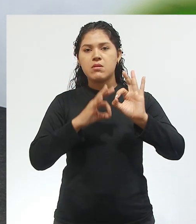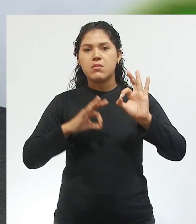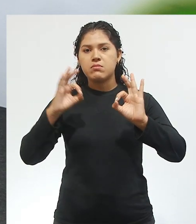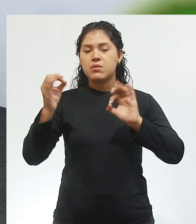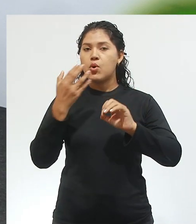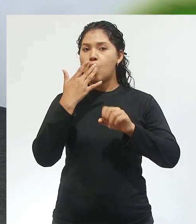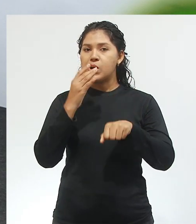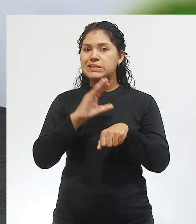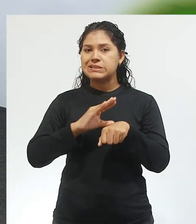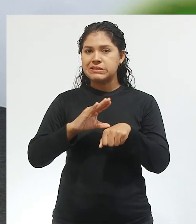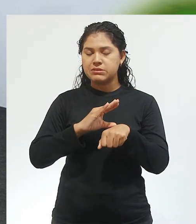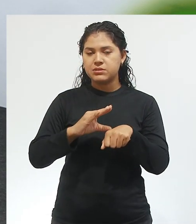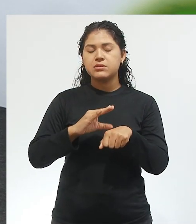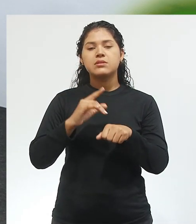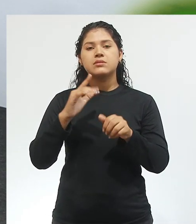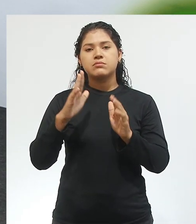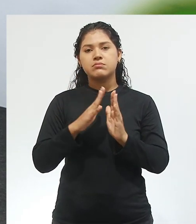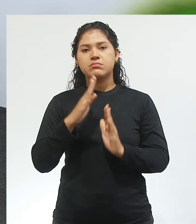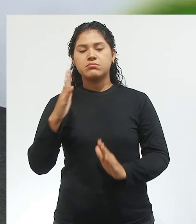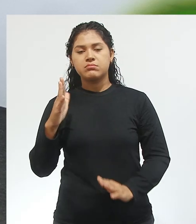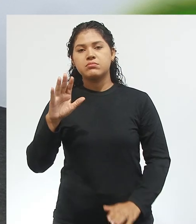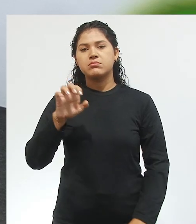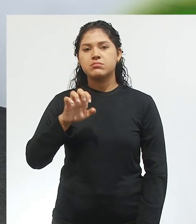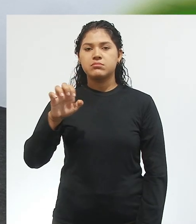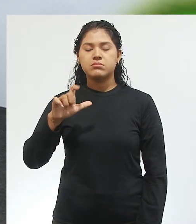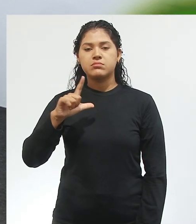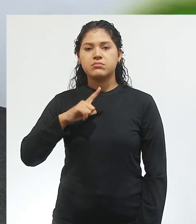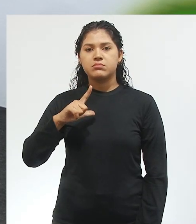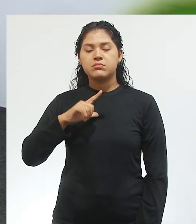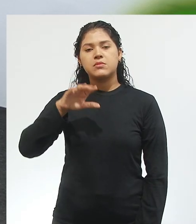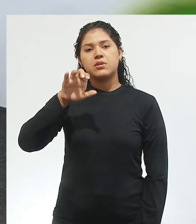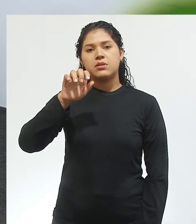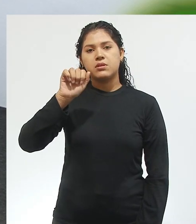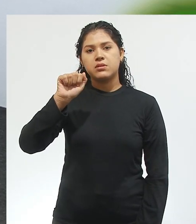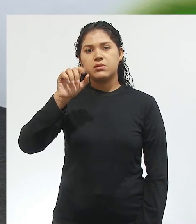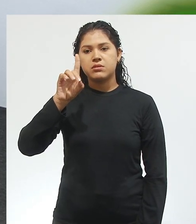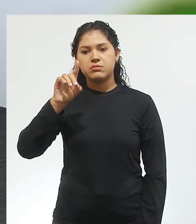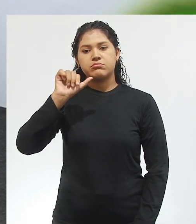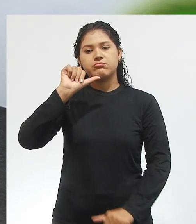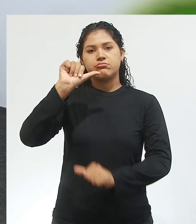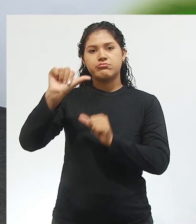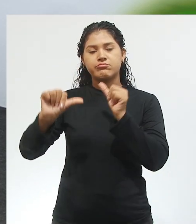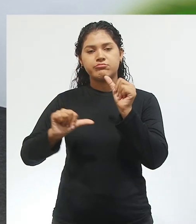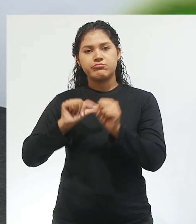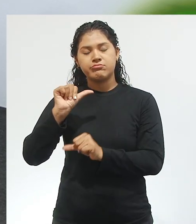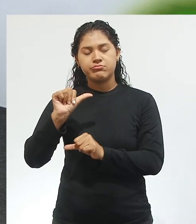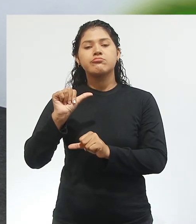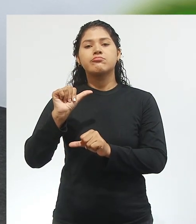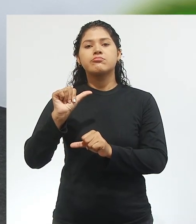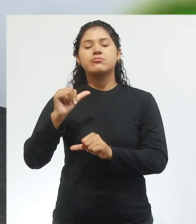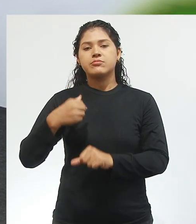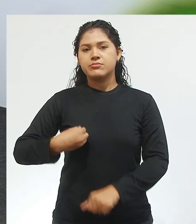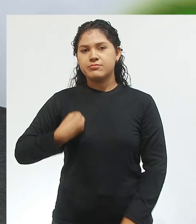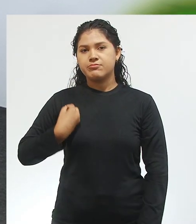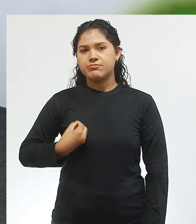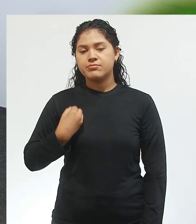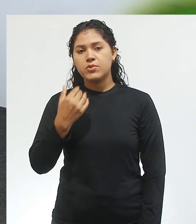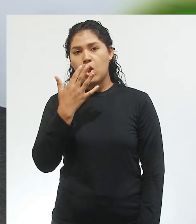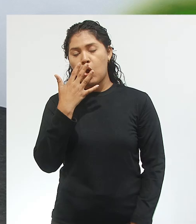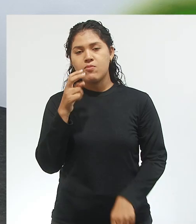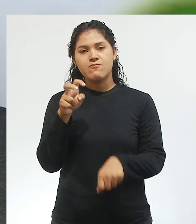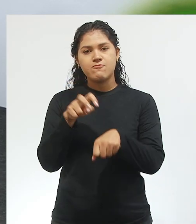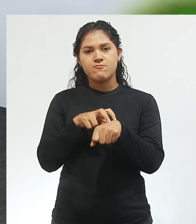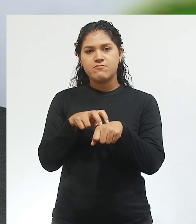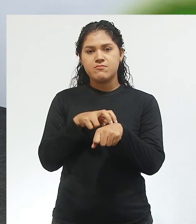pontos interligados na cor cinza e à minha esquerda os seguintes dizeres em letras maiúsculas na